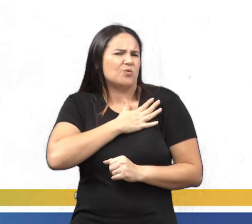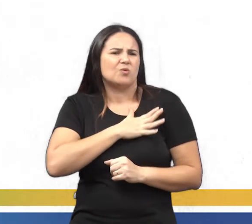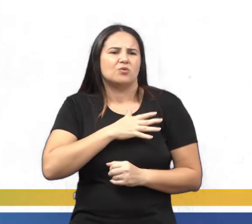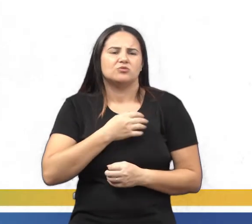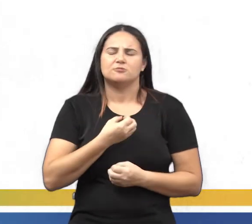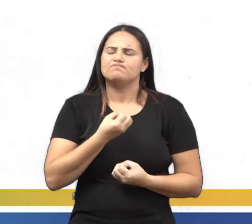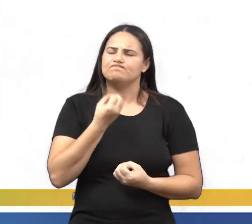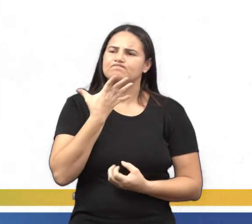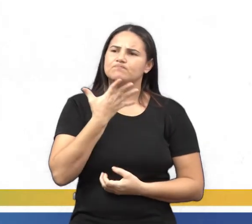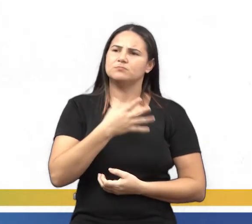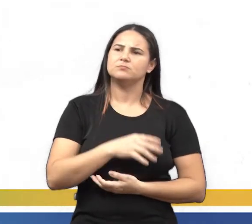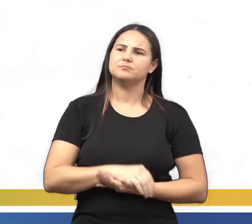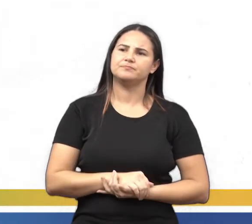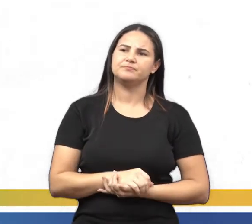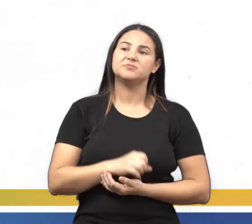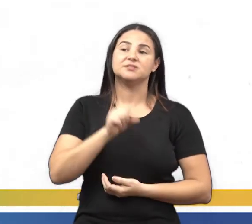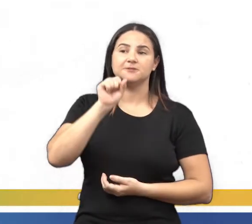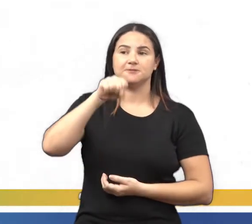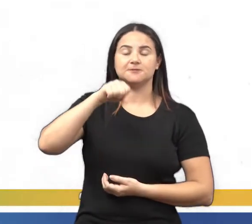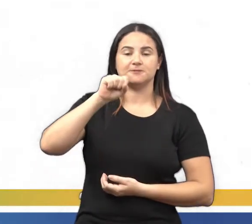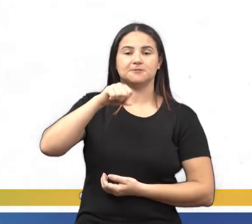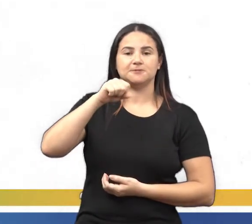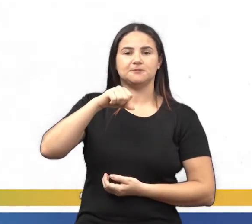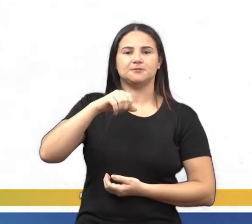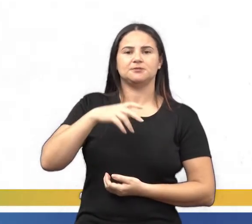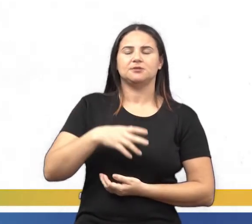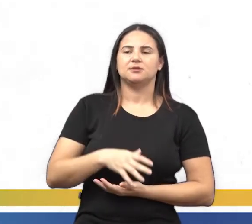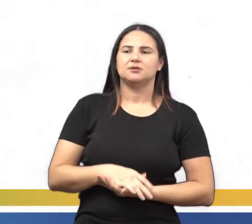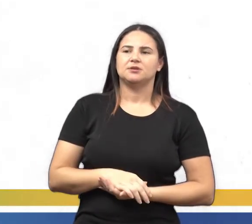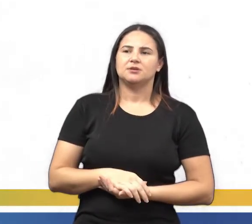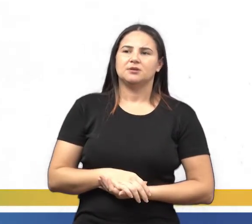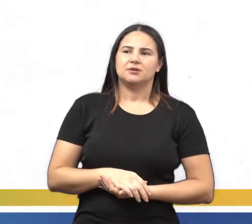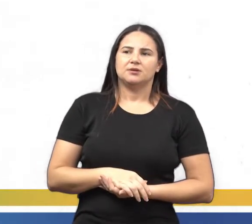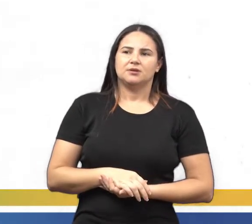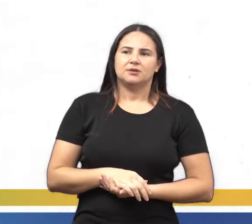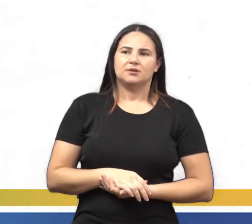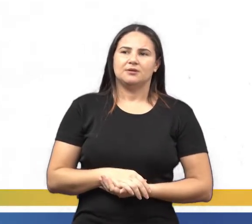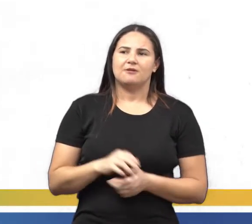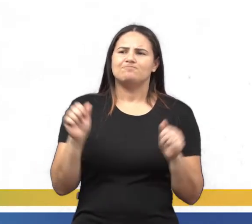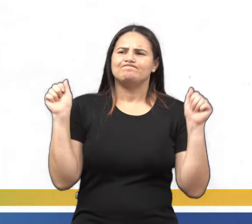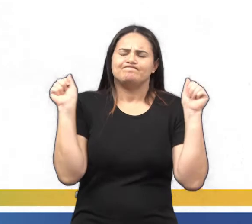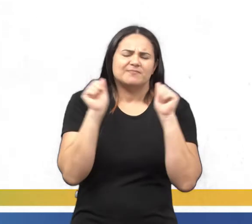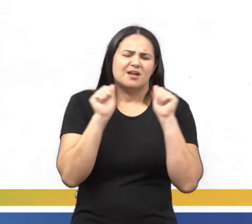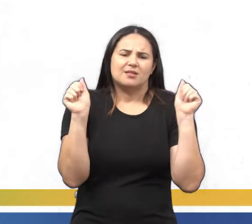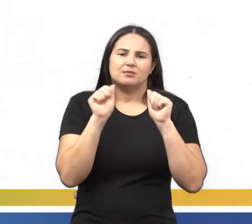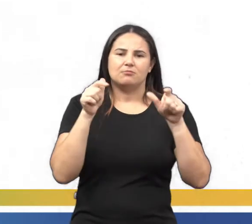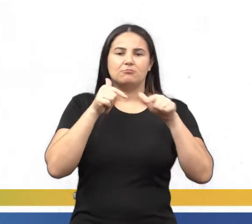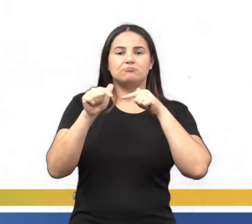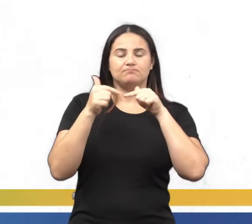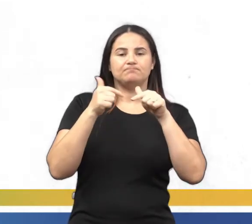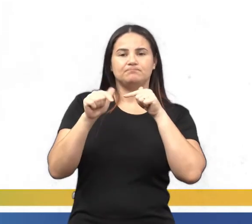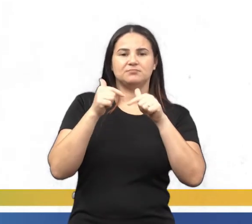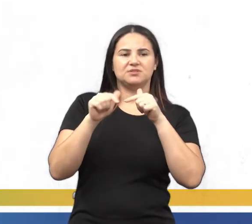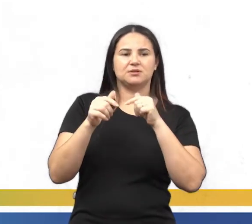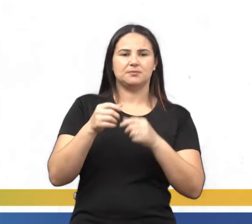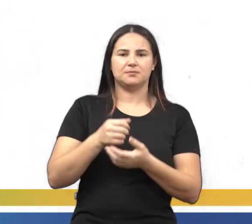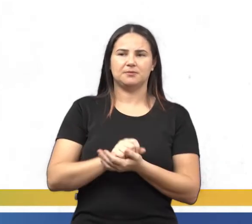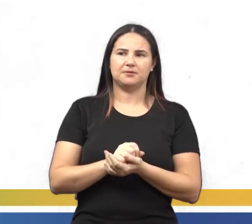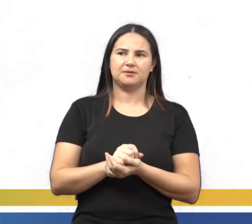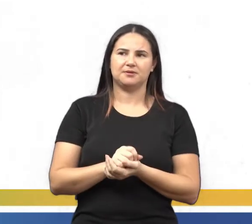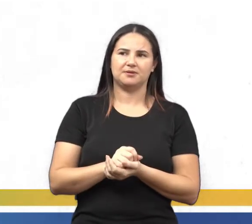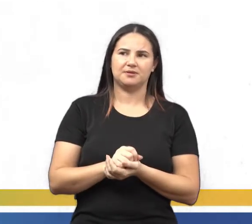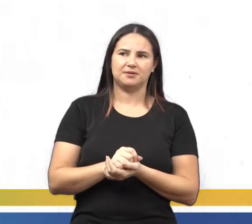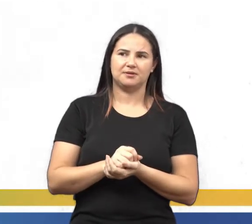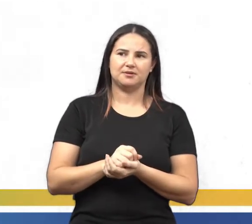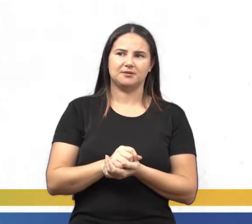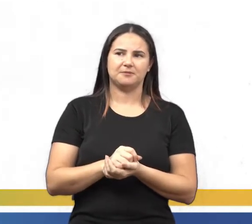ela? Ele responde, sim. Sinto-me extremamente realizado por conseguir trabalhar com humor. Como você